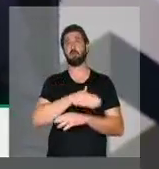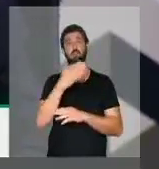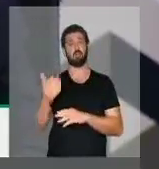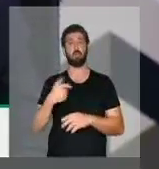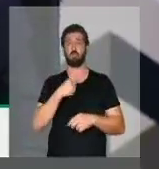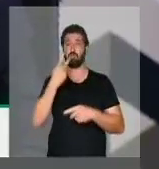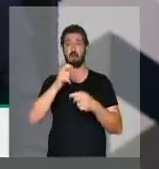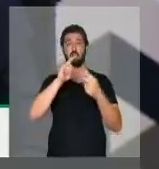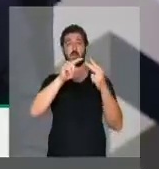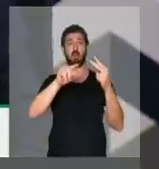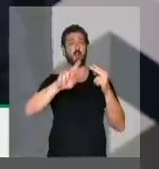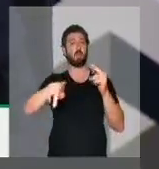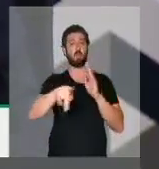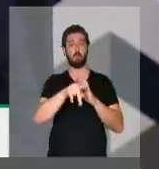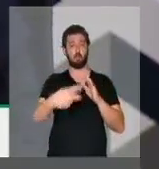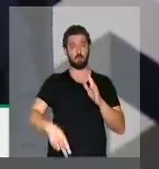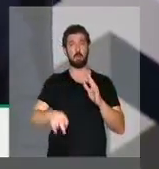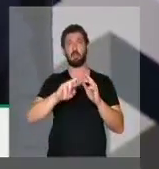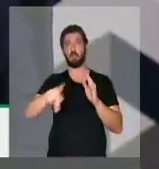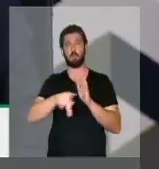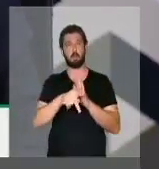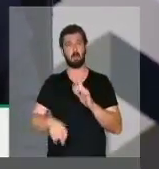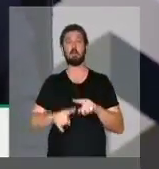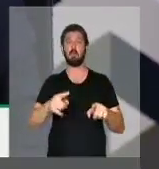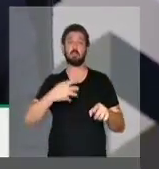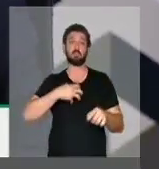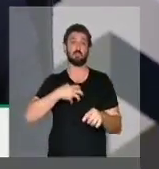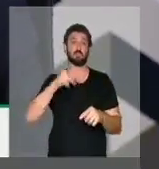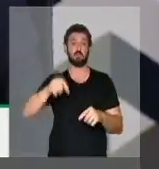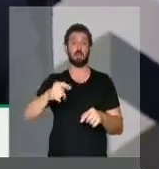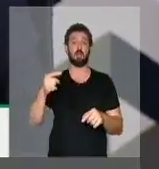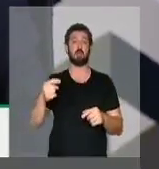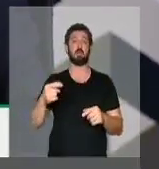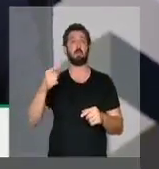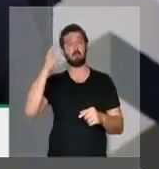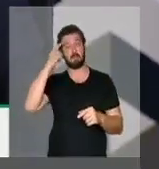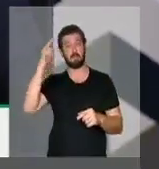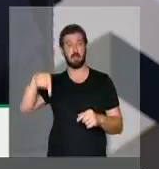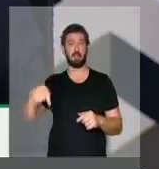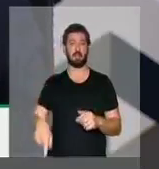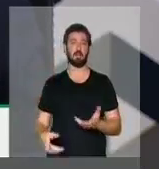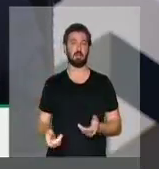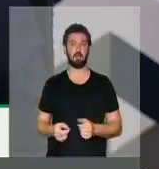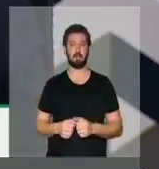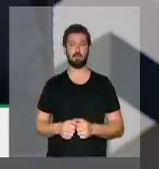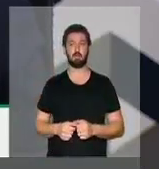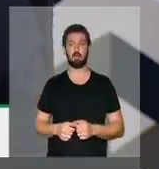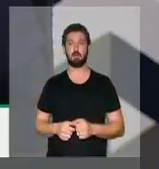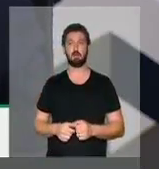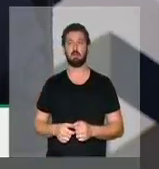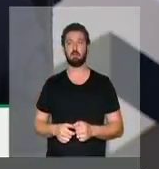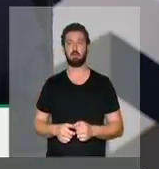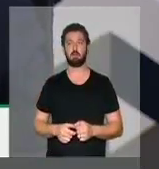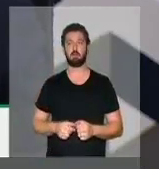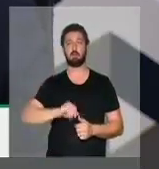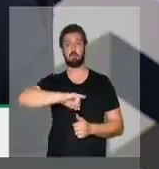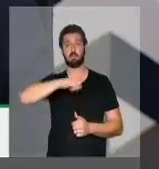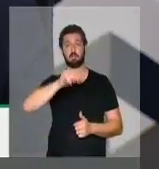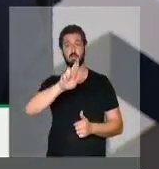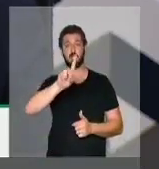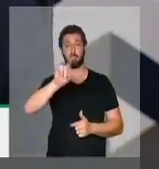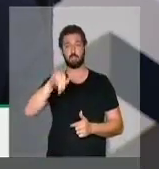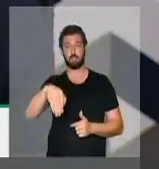passar o resto da tarde aqui e entrar à noite falando de espécies botânicas que, digamos assim, foram adaptadas. O